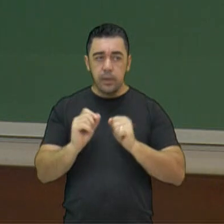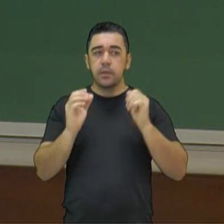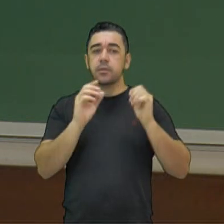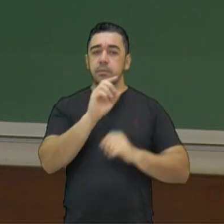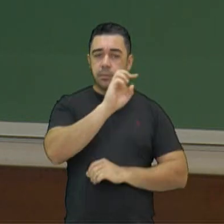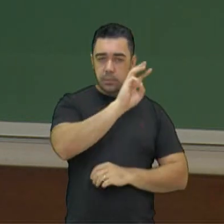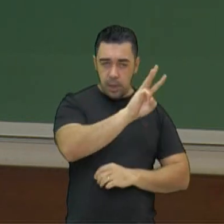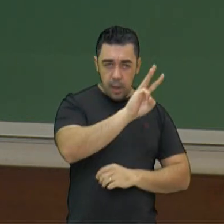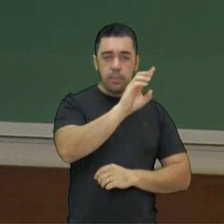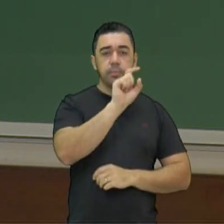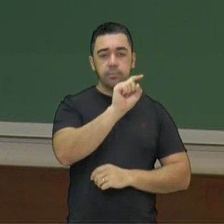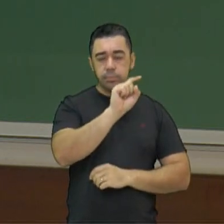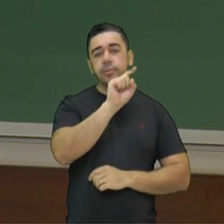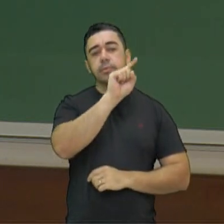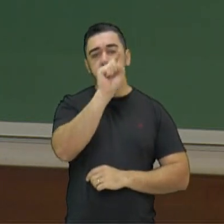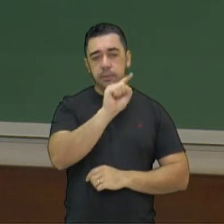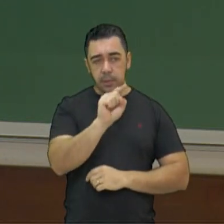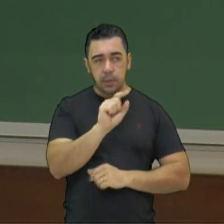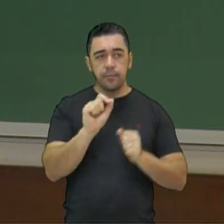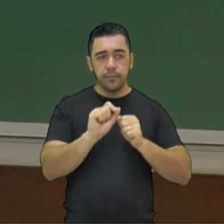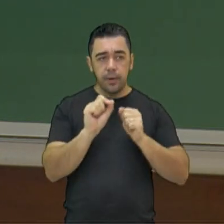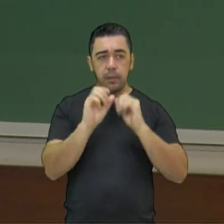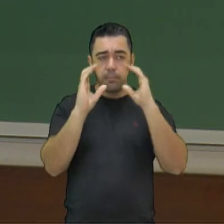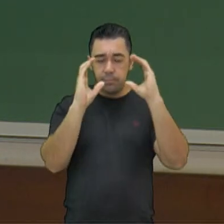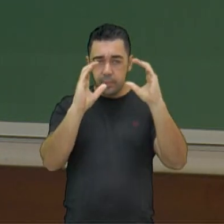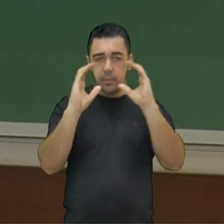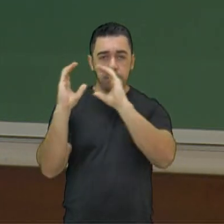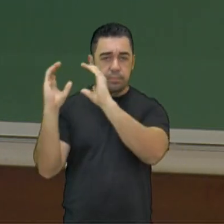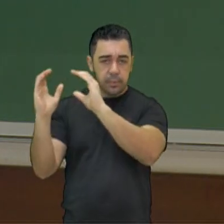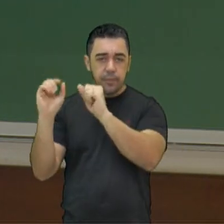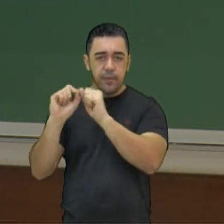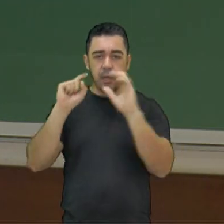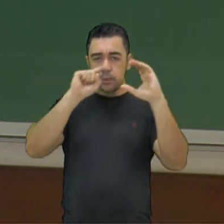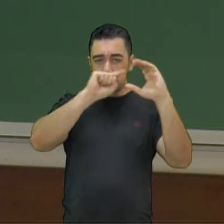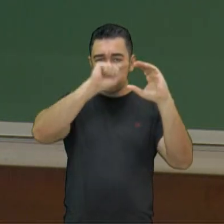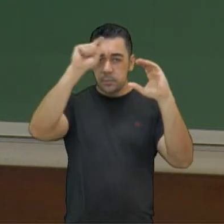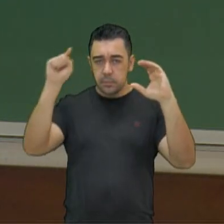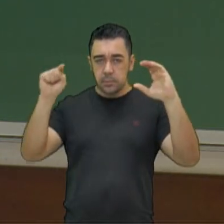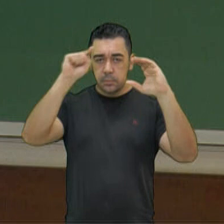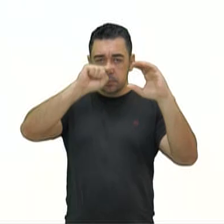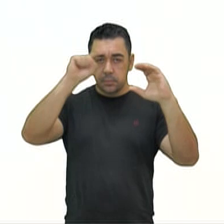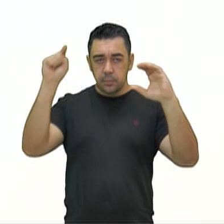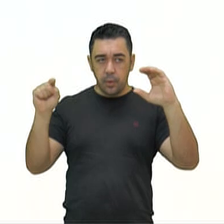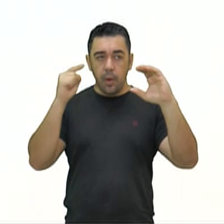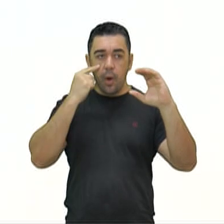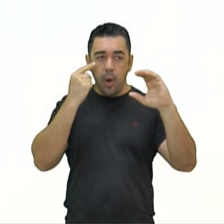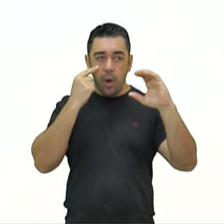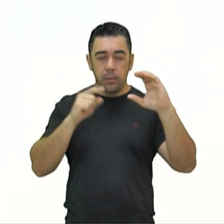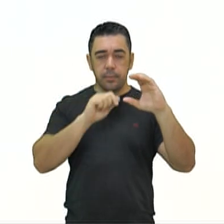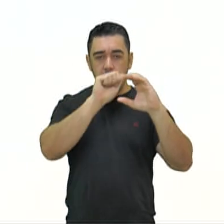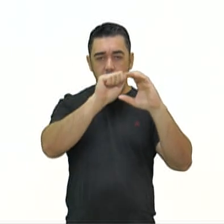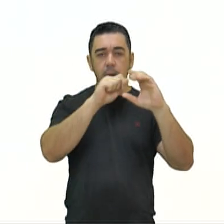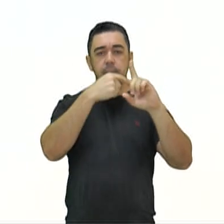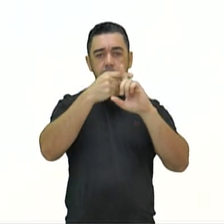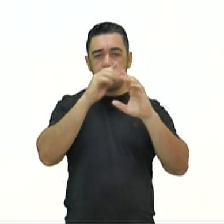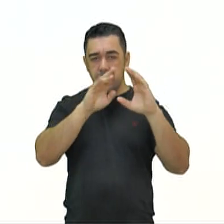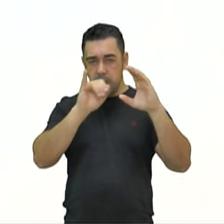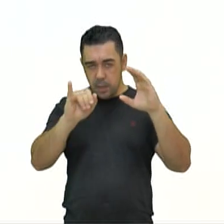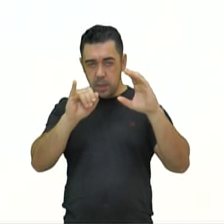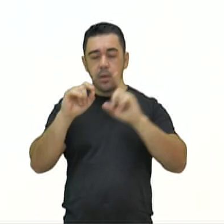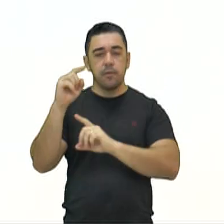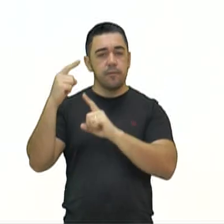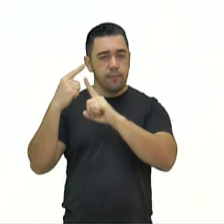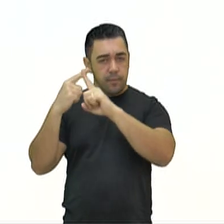da multiplicação, aplicação da propriedade distributiva. Então aqui eu fiz, ó, A mais BI